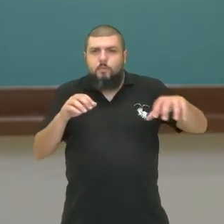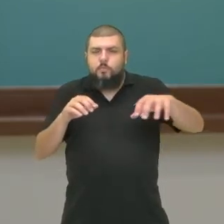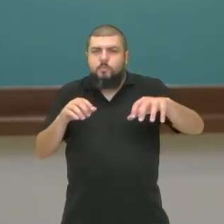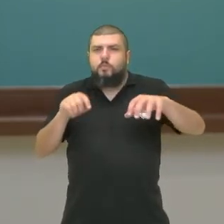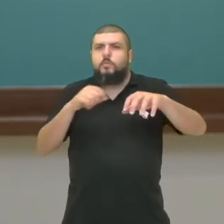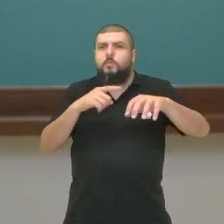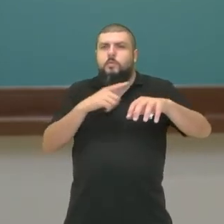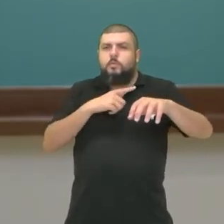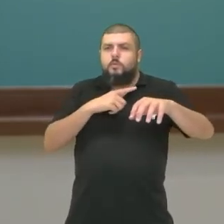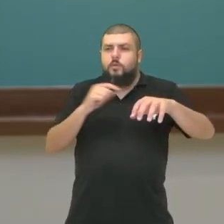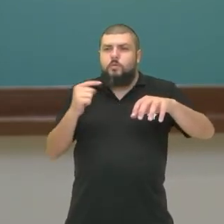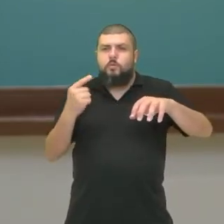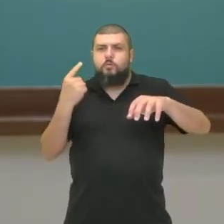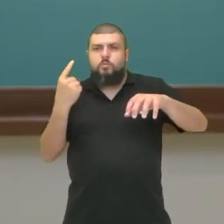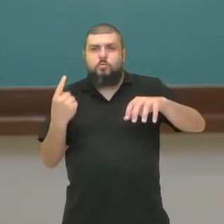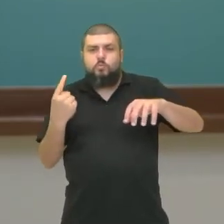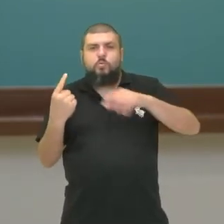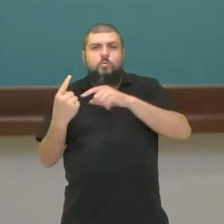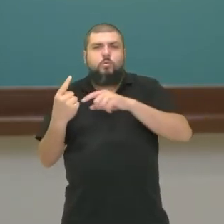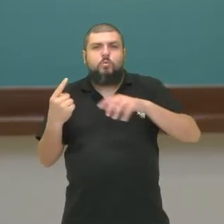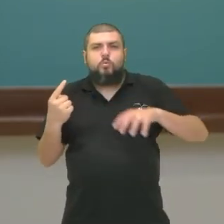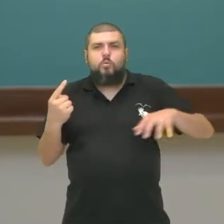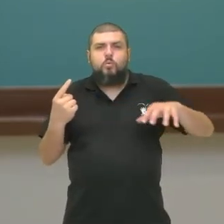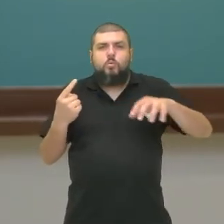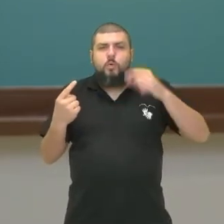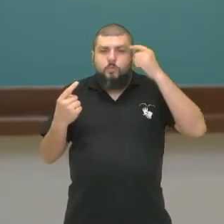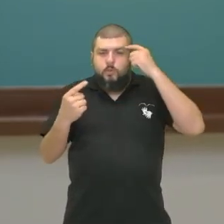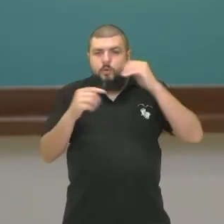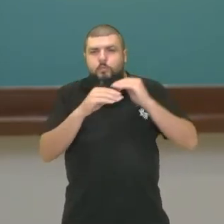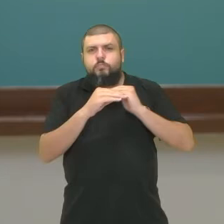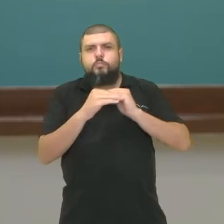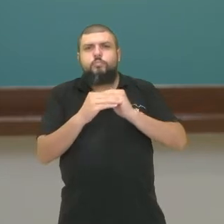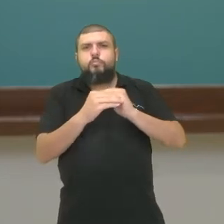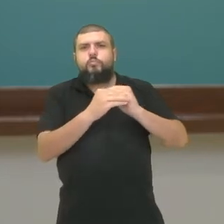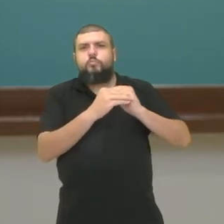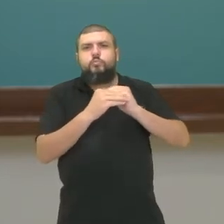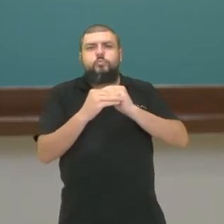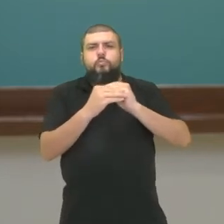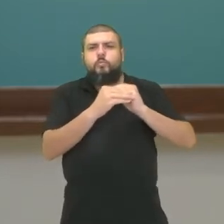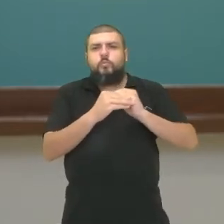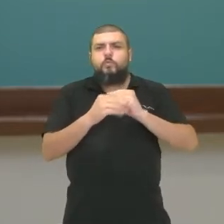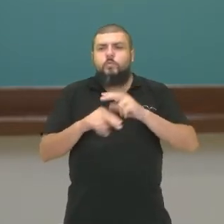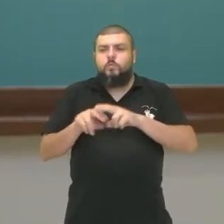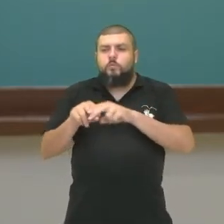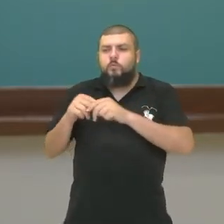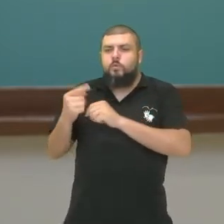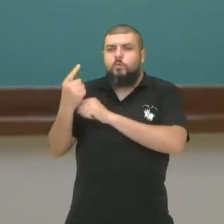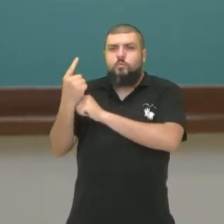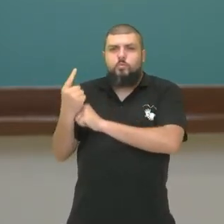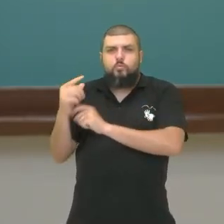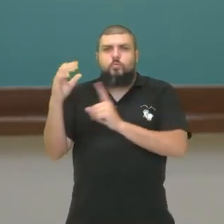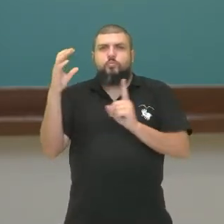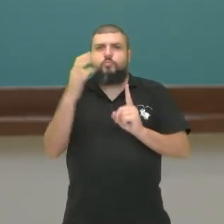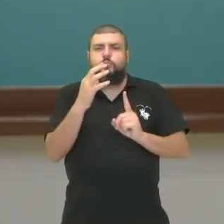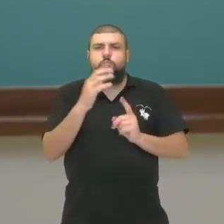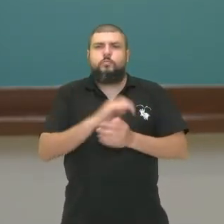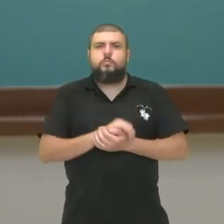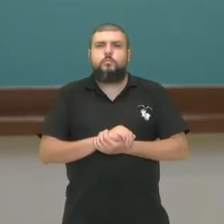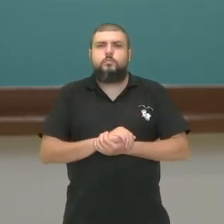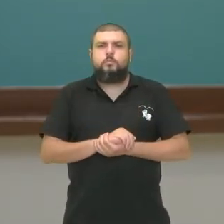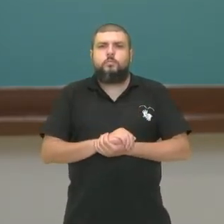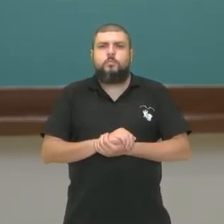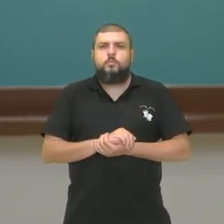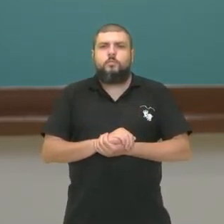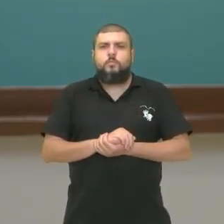cooptadas a pensar de maneira uniforme, igual, massificada dentro desses interesses hegemônicos. Gramsci, então, ele nasceu